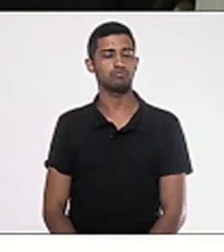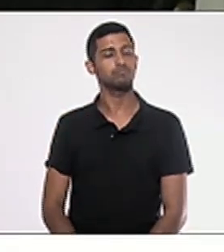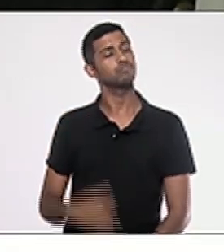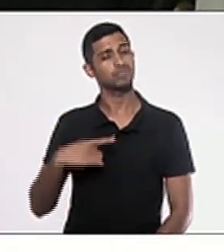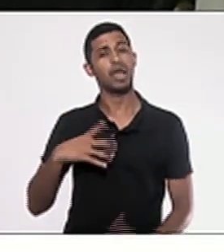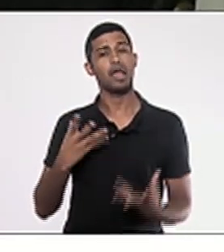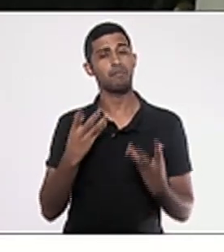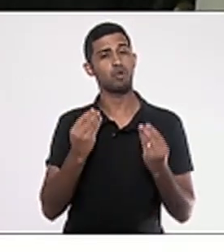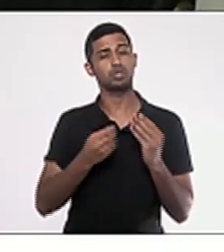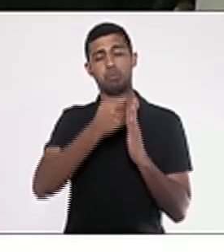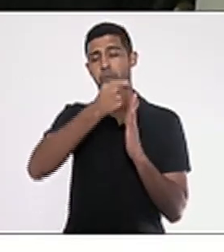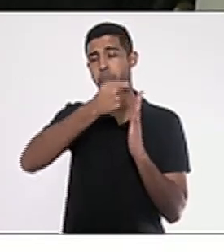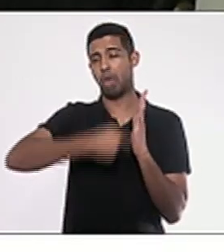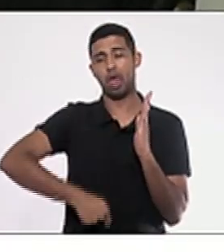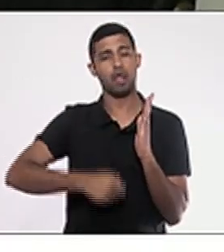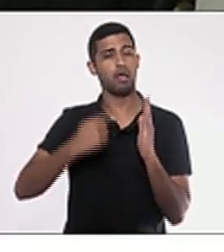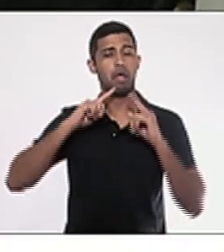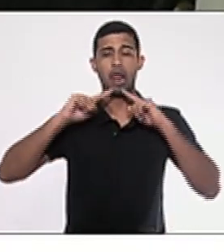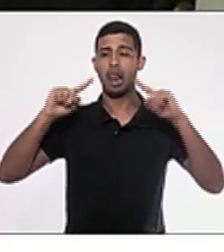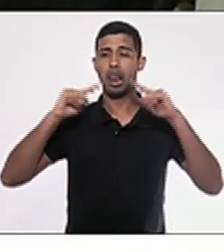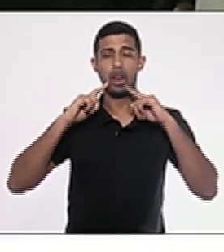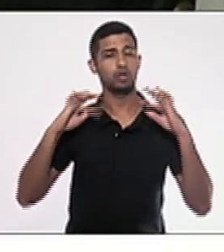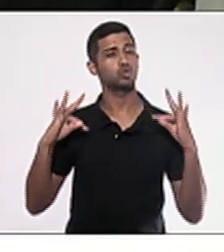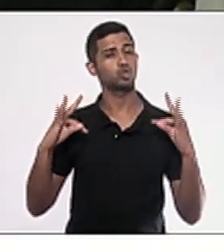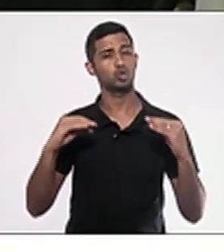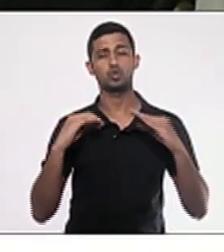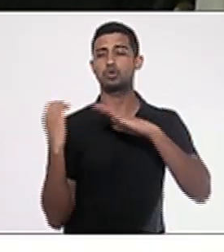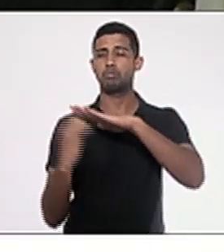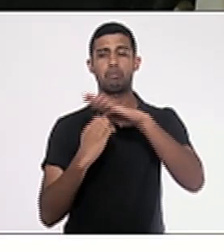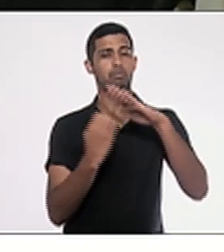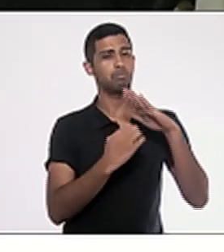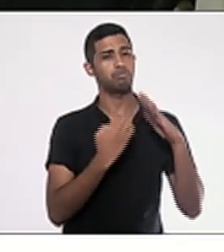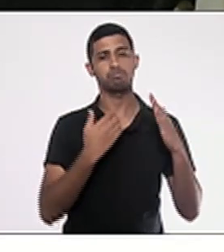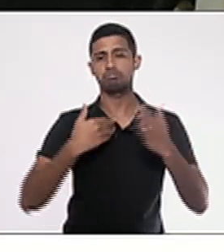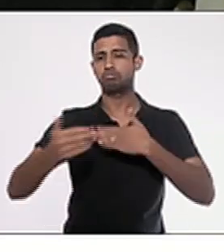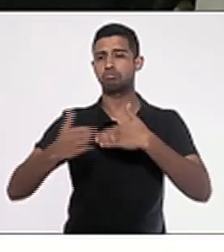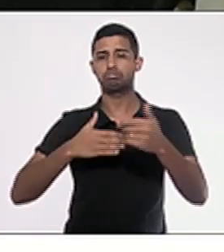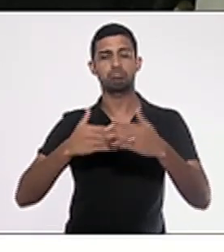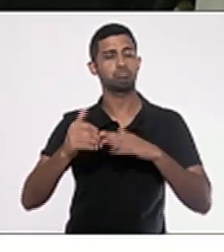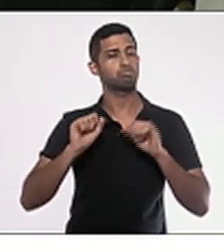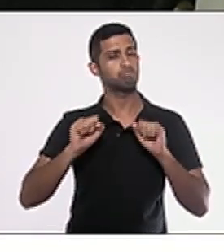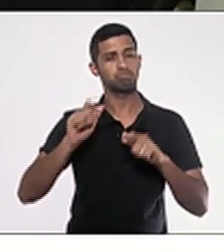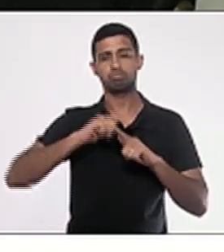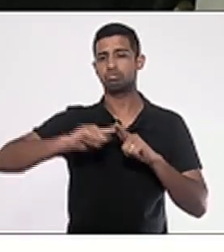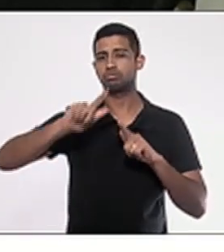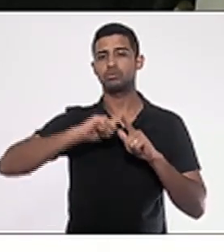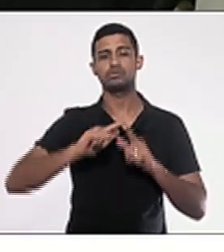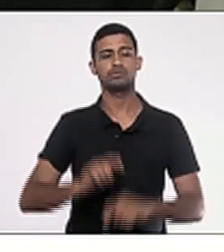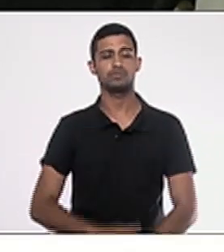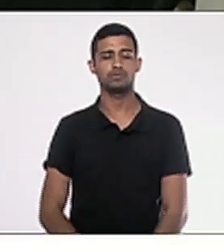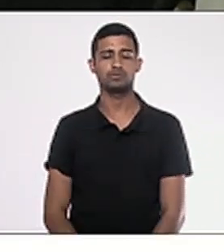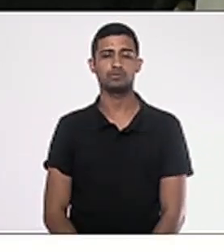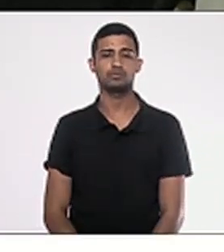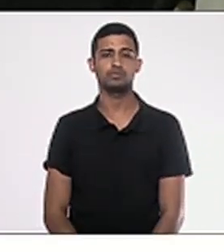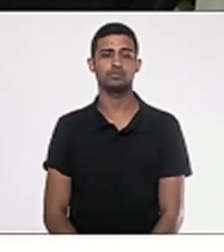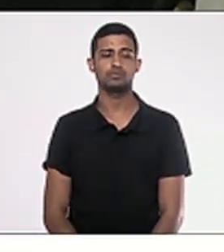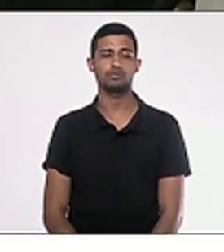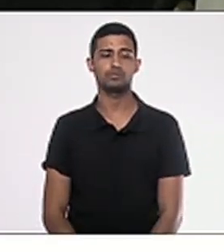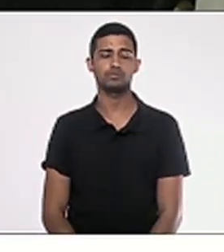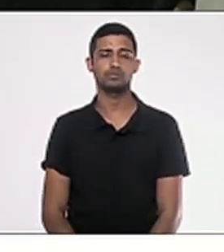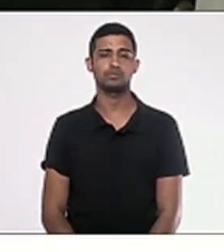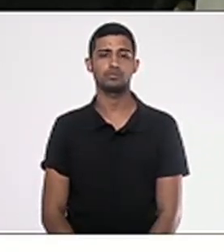reclamações de todos os concessionários, independentemente da esfera, né, em que